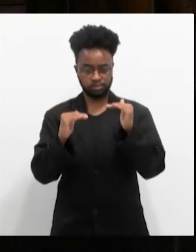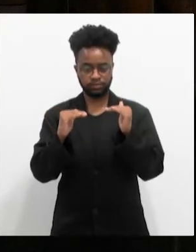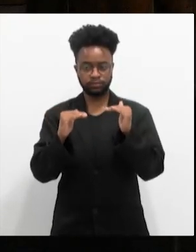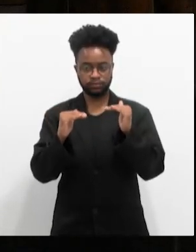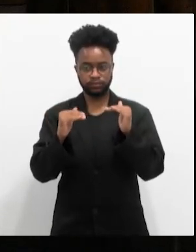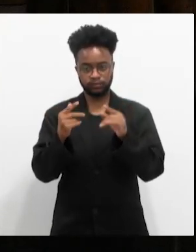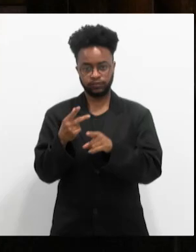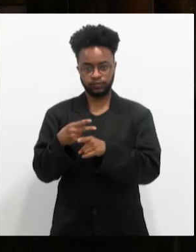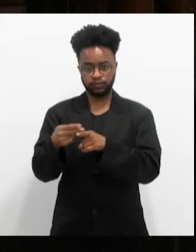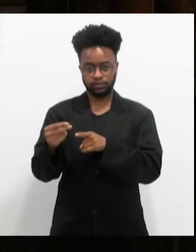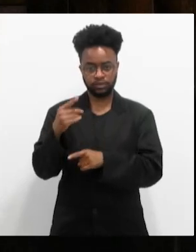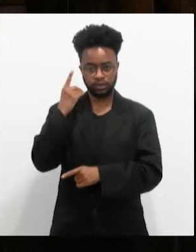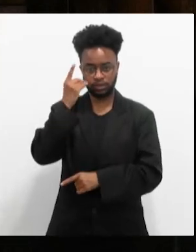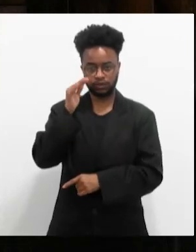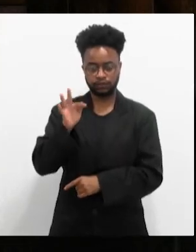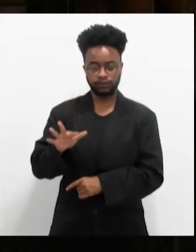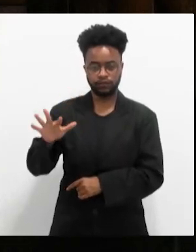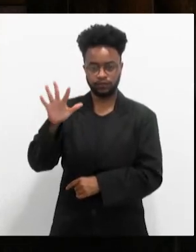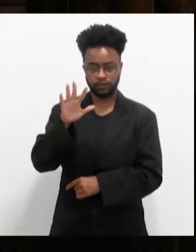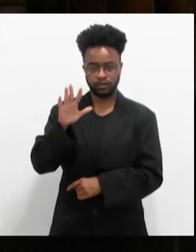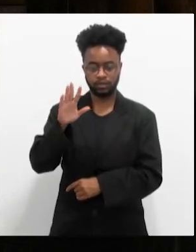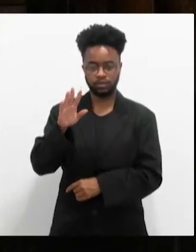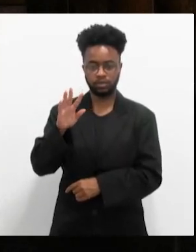da então deputada federal